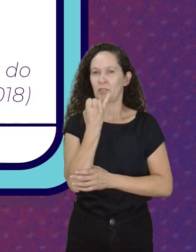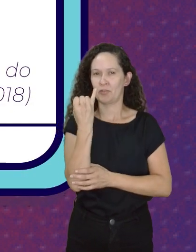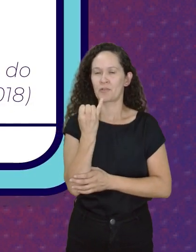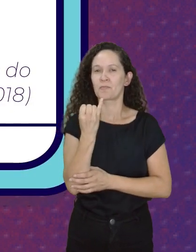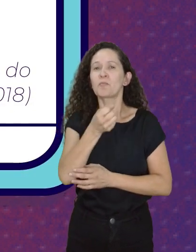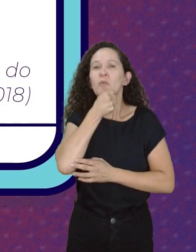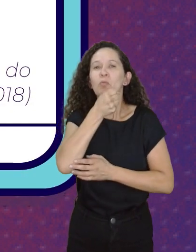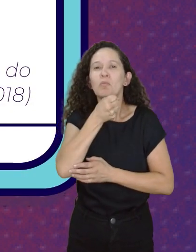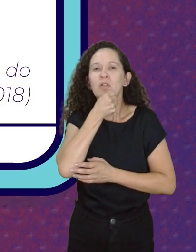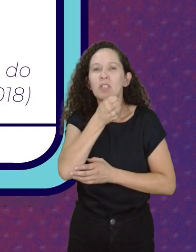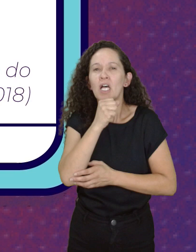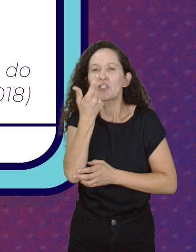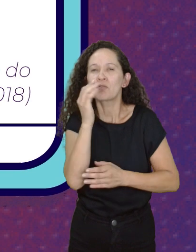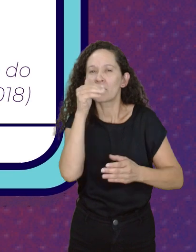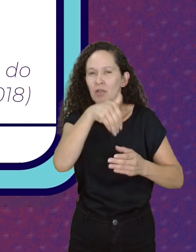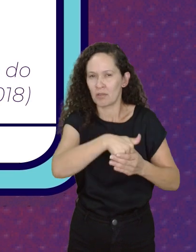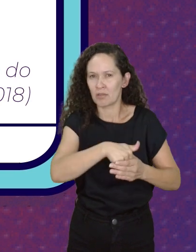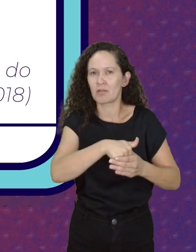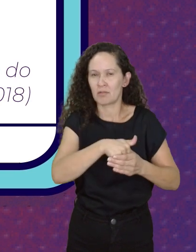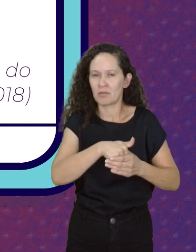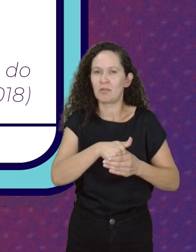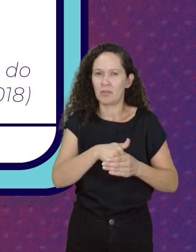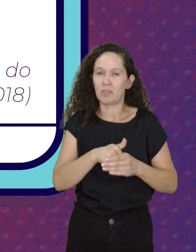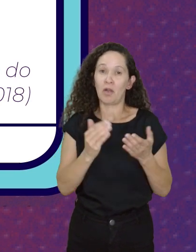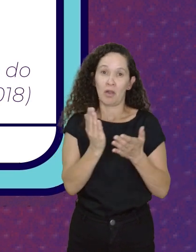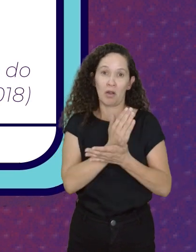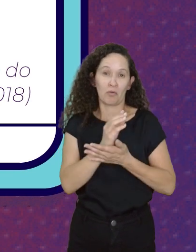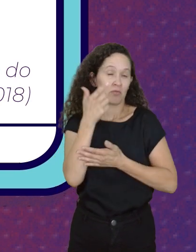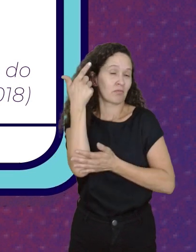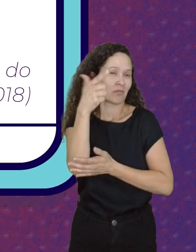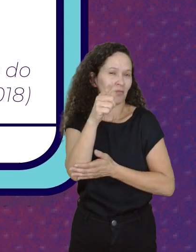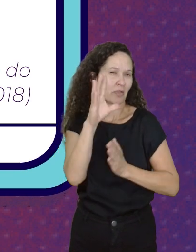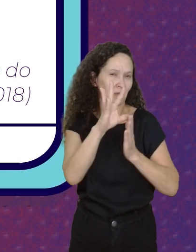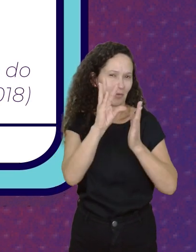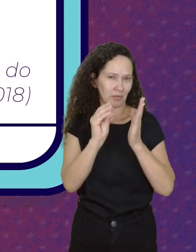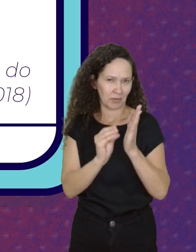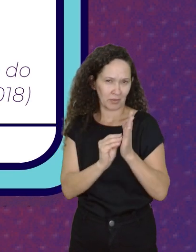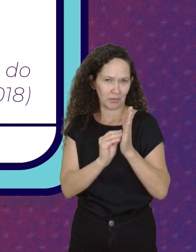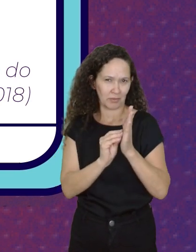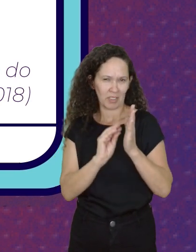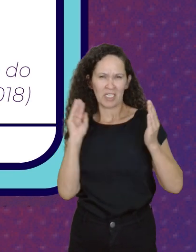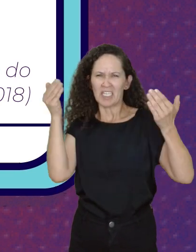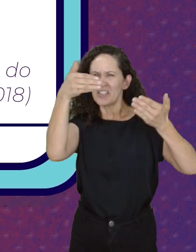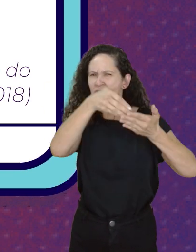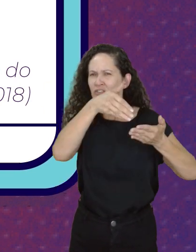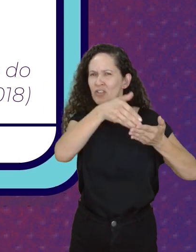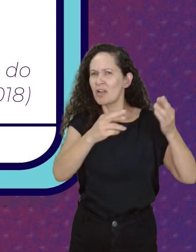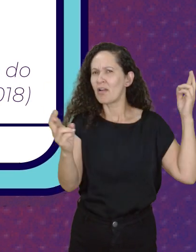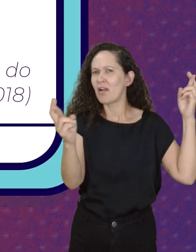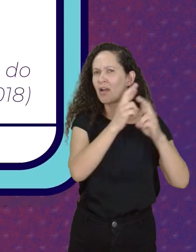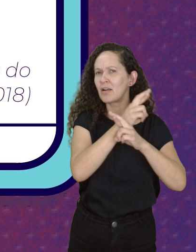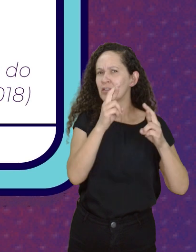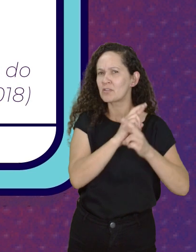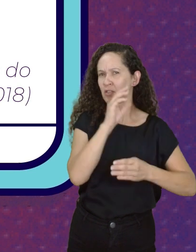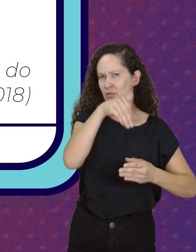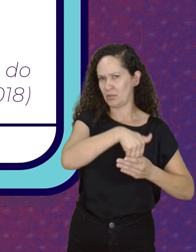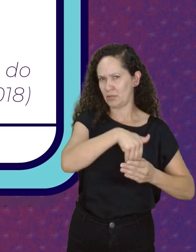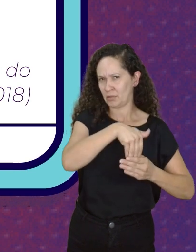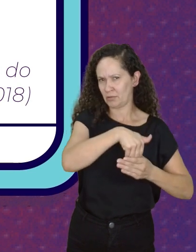publicitários não eleitorais, assim entendidos aqueles sem qualquer conteúdo, direto ou indiretamente relacionados com a